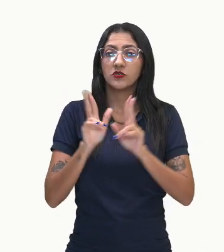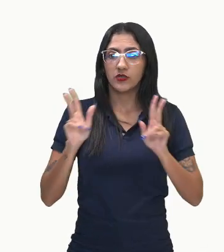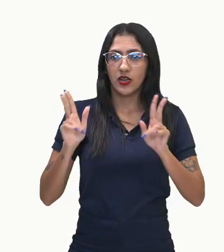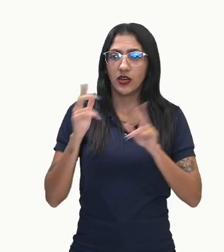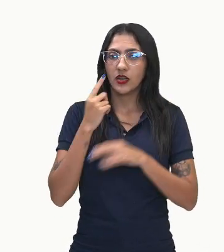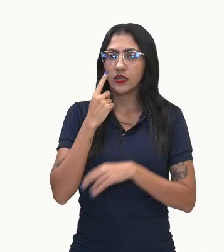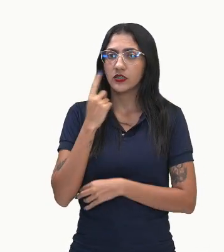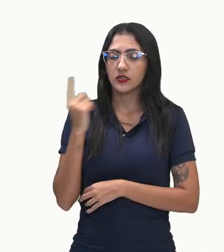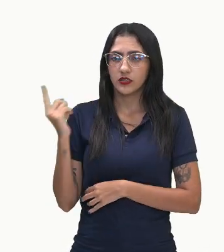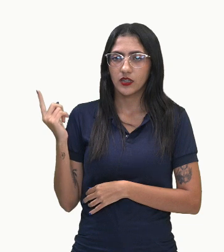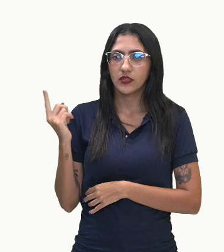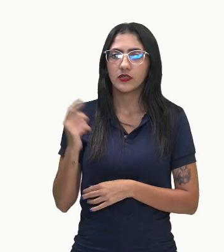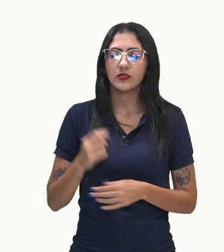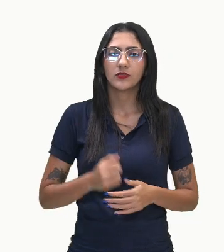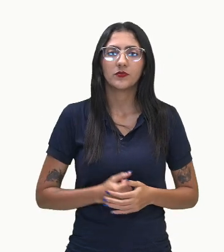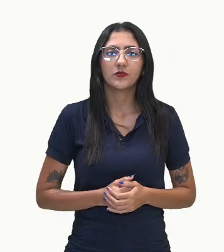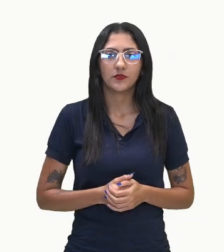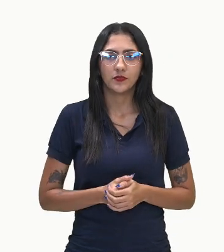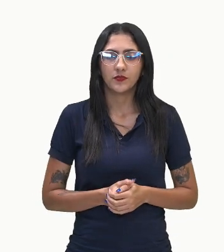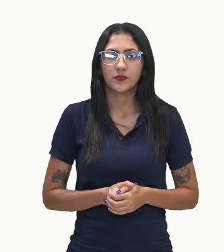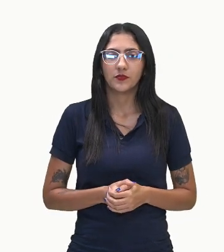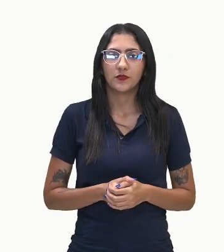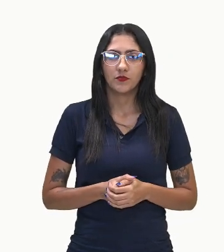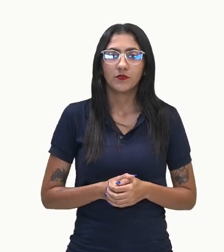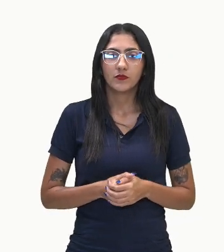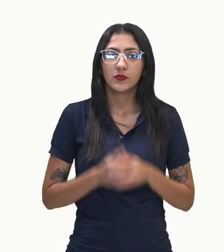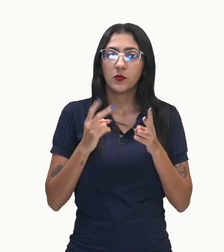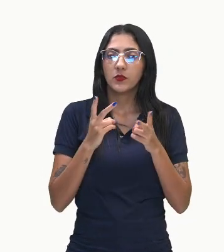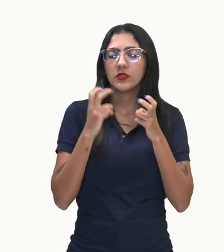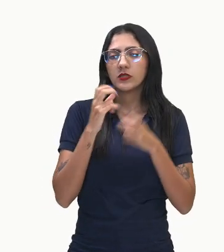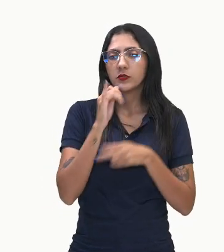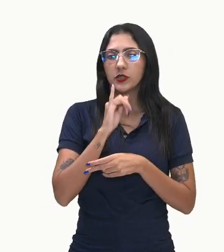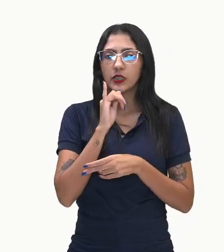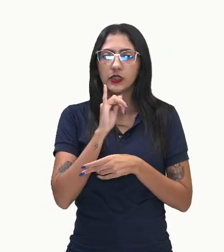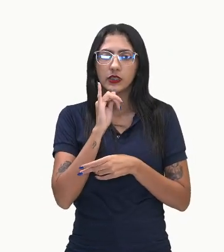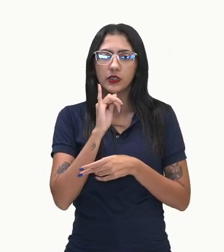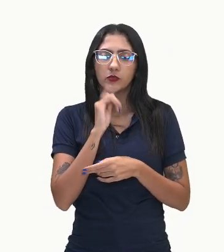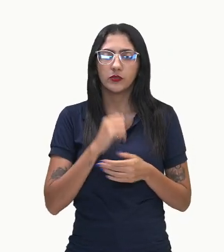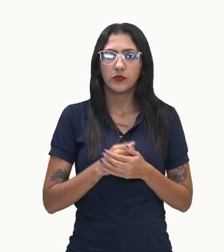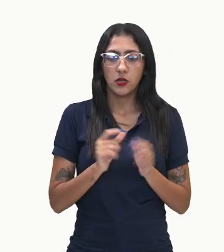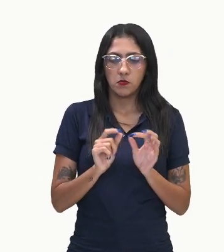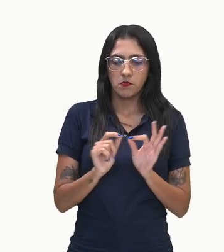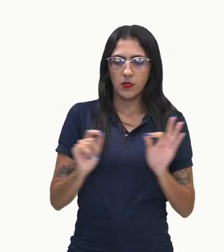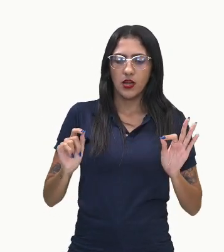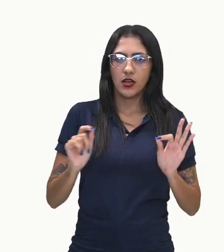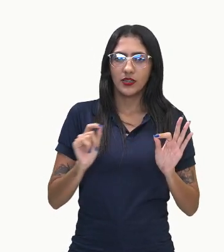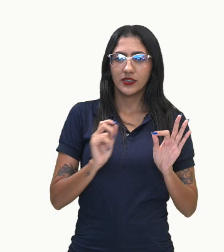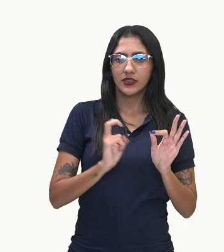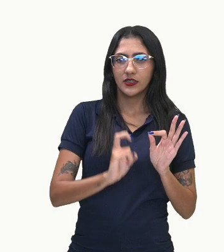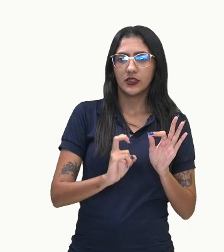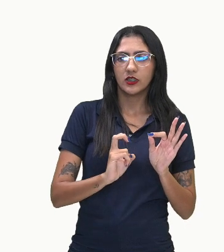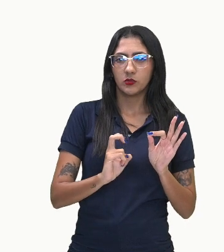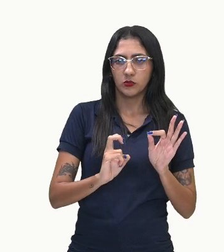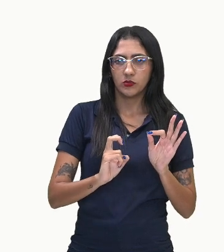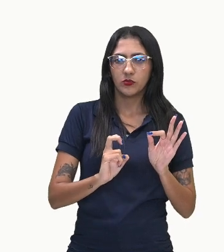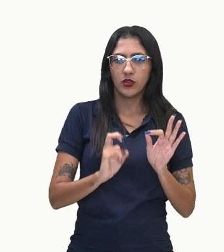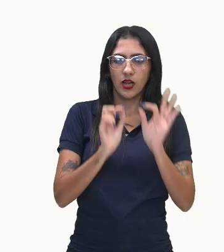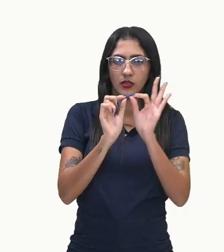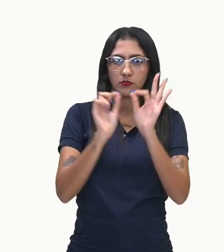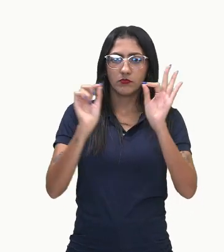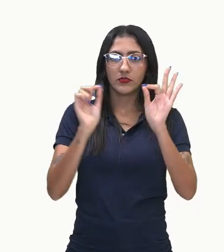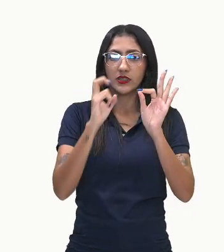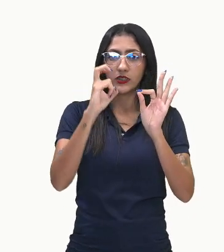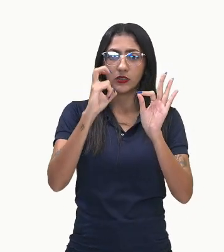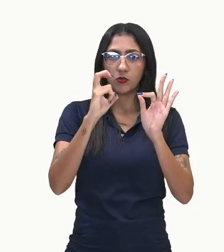Aqui será tamanhos diferentes. Pode ser 5, 2. Então, esse aqui também vai medir 5 e esse aqui